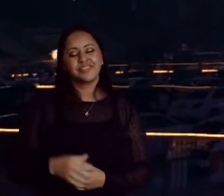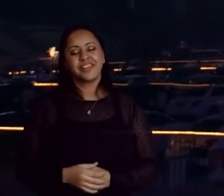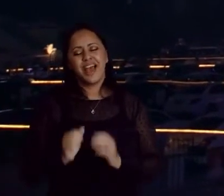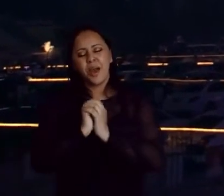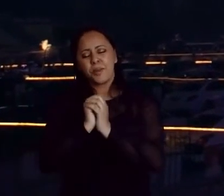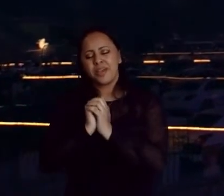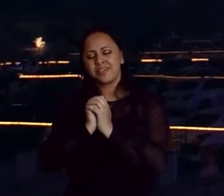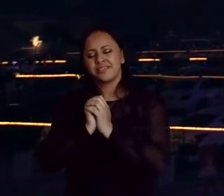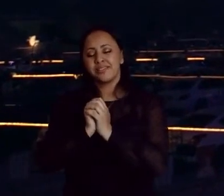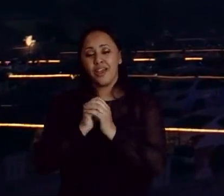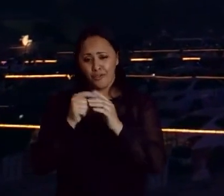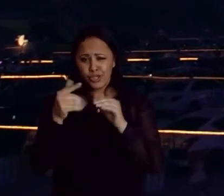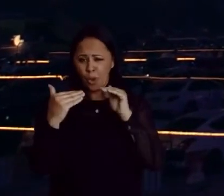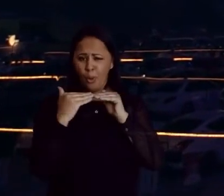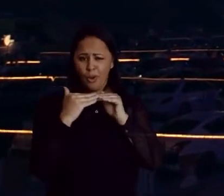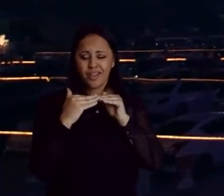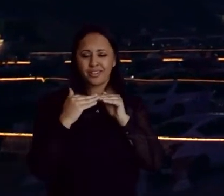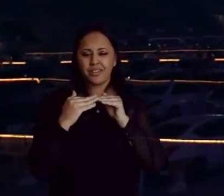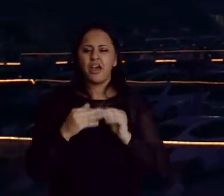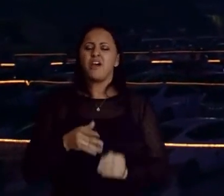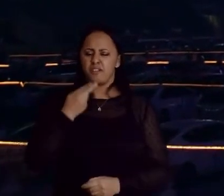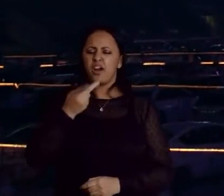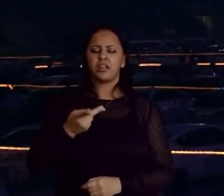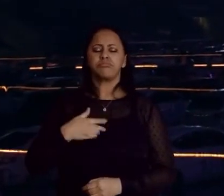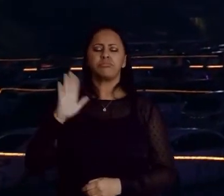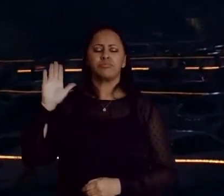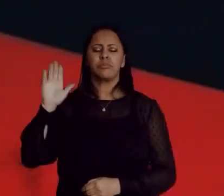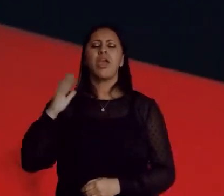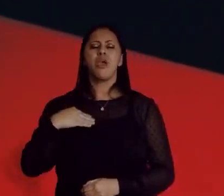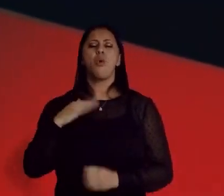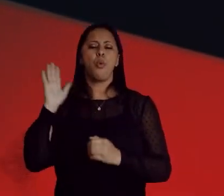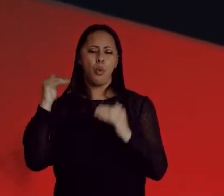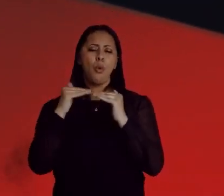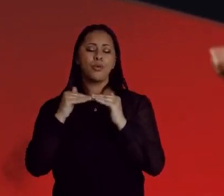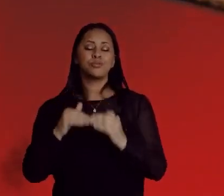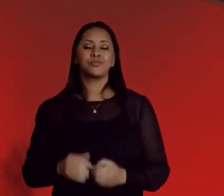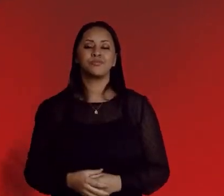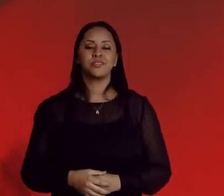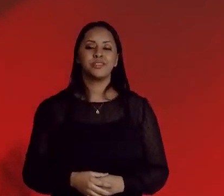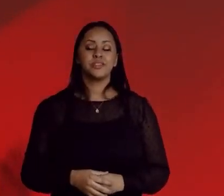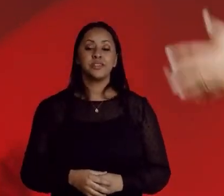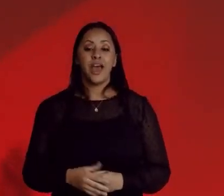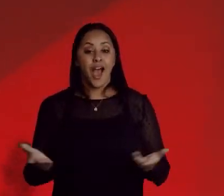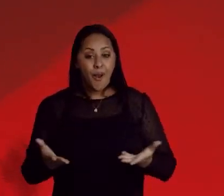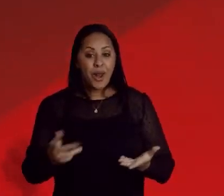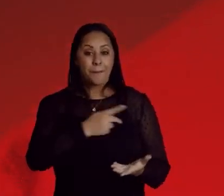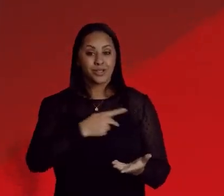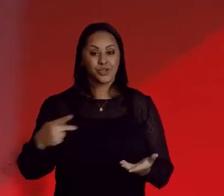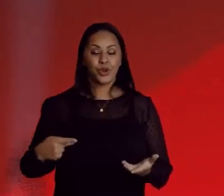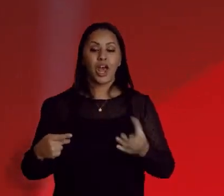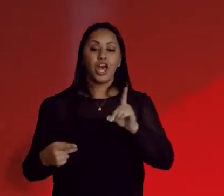Amém. Se você concorda, você fala, eu concordo com o coração do Kaiser. Amém. Vamos chamar aqui a doutora Ângela